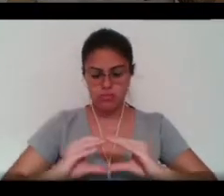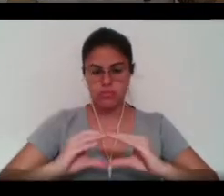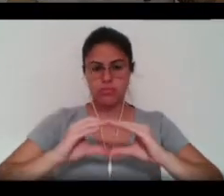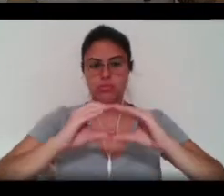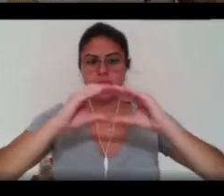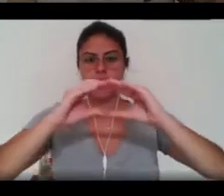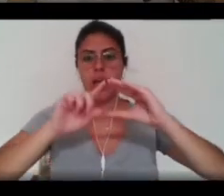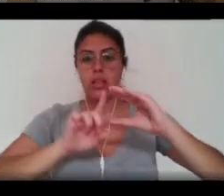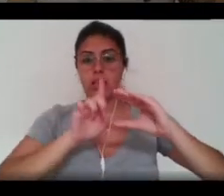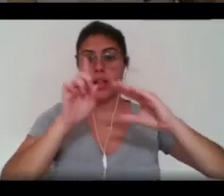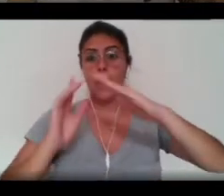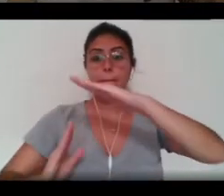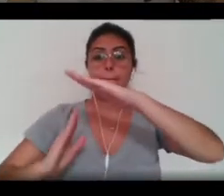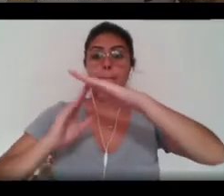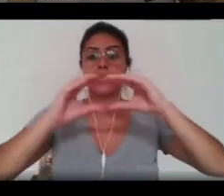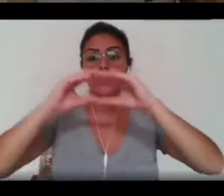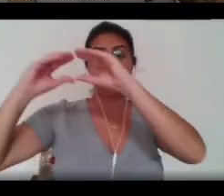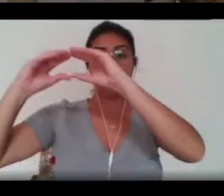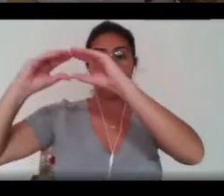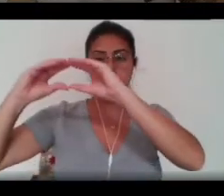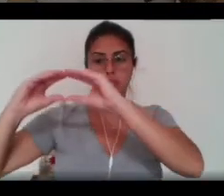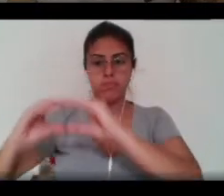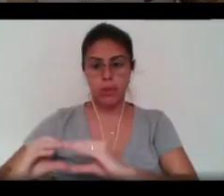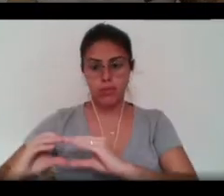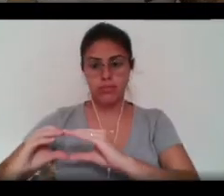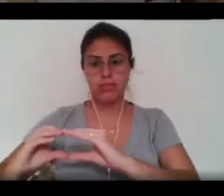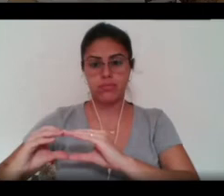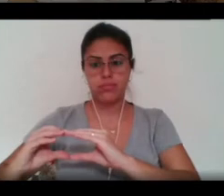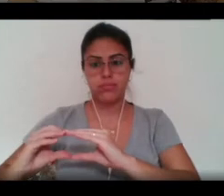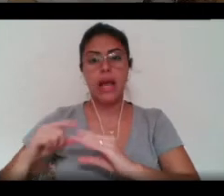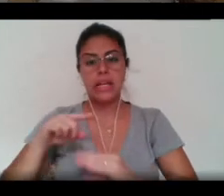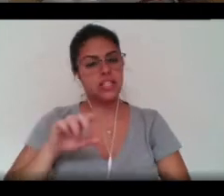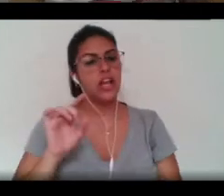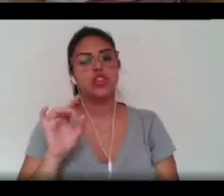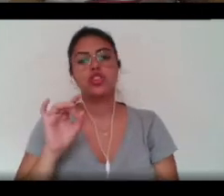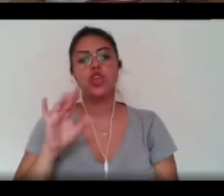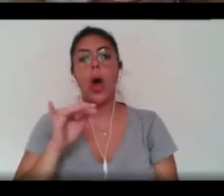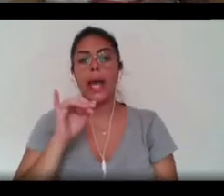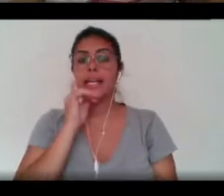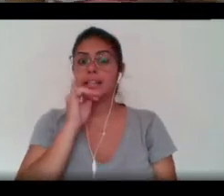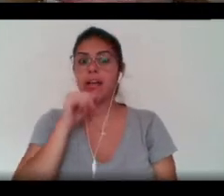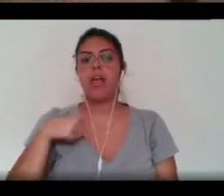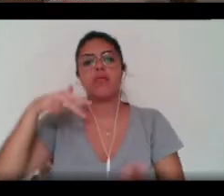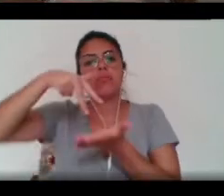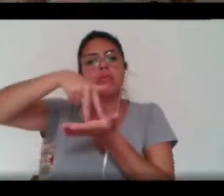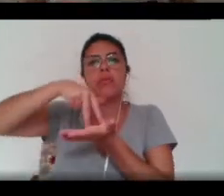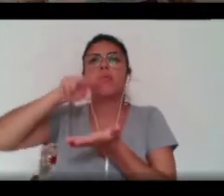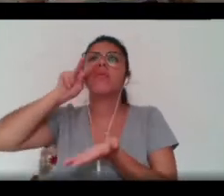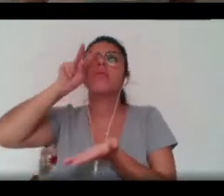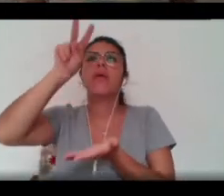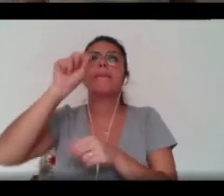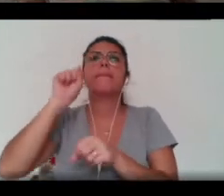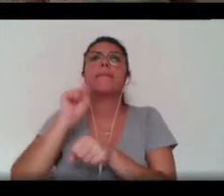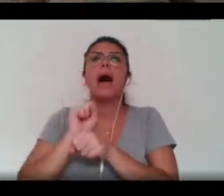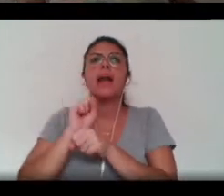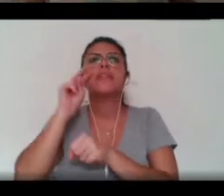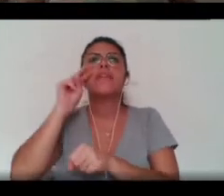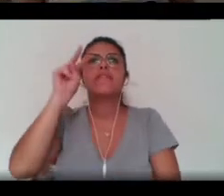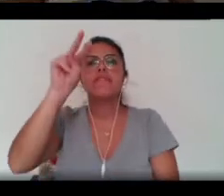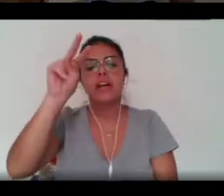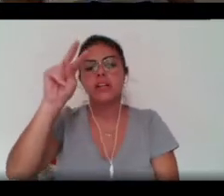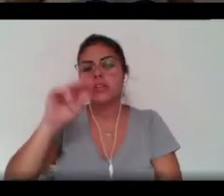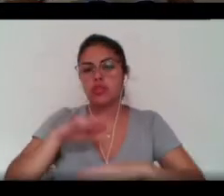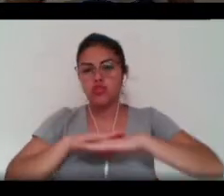altura máxima e vai cair. É isso que vai acontecer. Isso aqui sendo olhado num referencial parado, que é